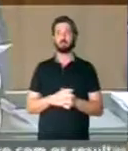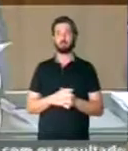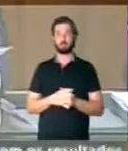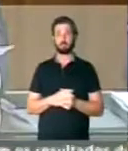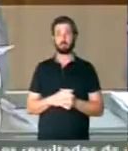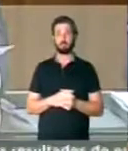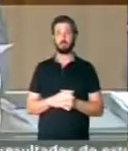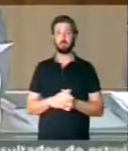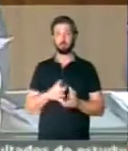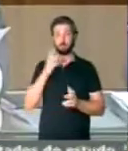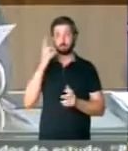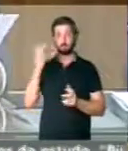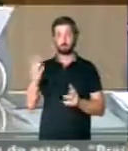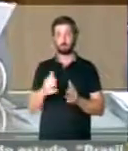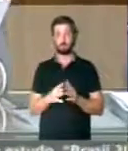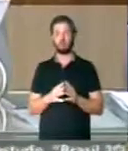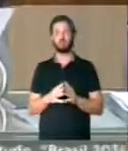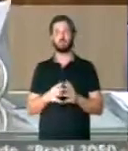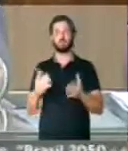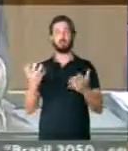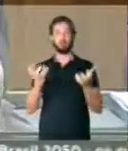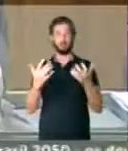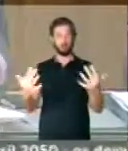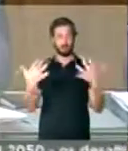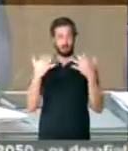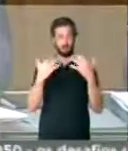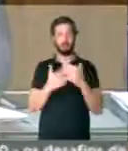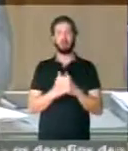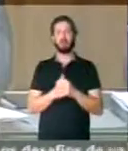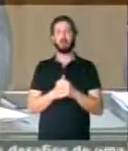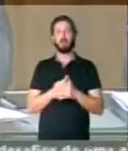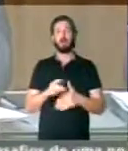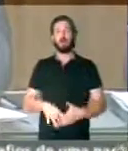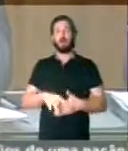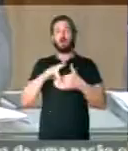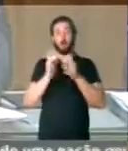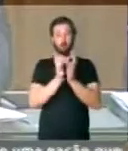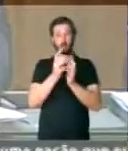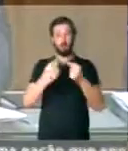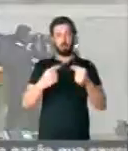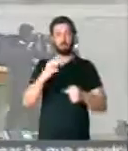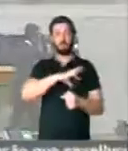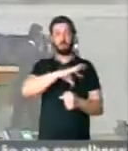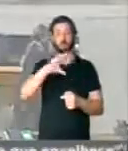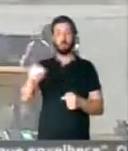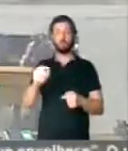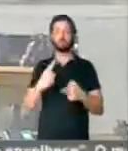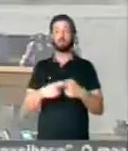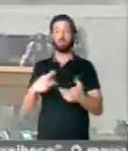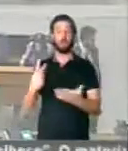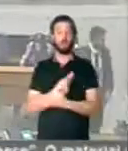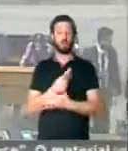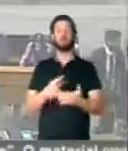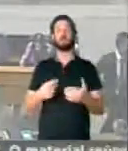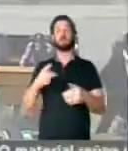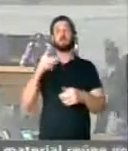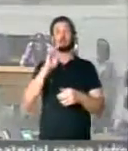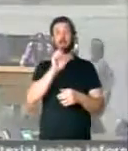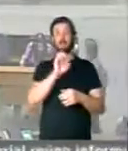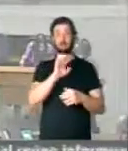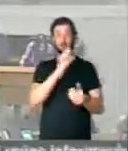Comissão, deputado. Senhor presidente, só quero chamar a atenção de todas as lideranças partidárias que existe na resolução do